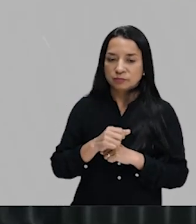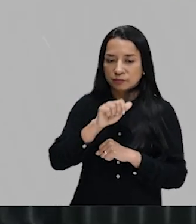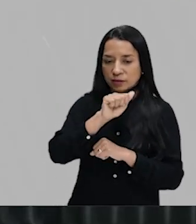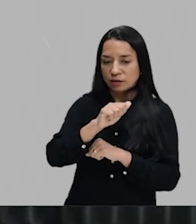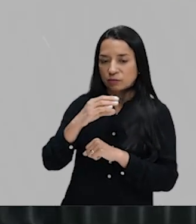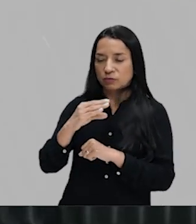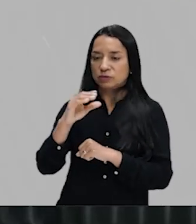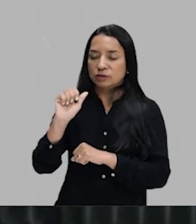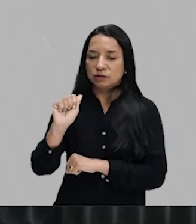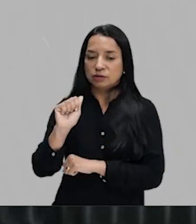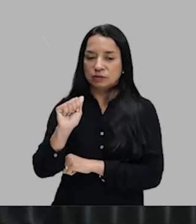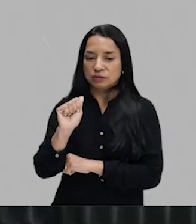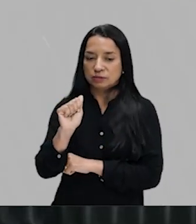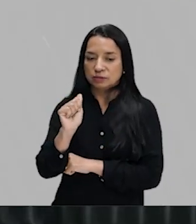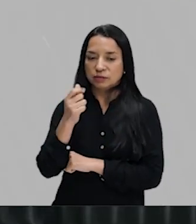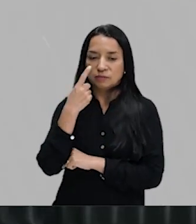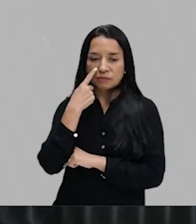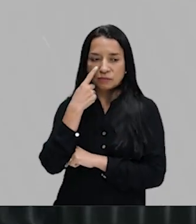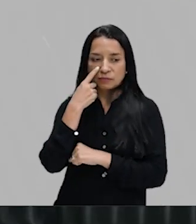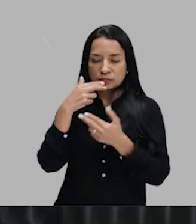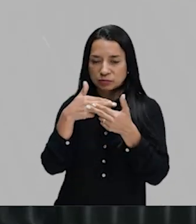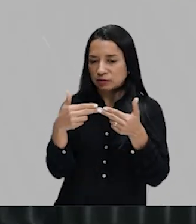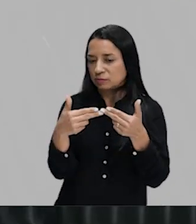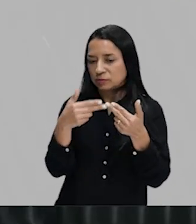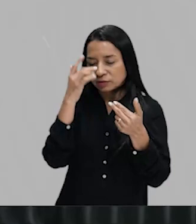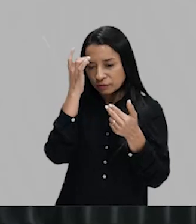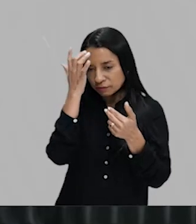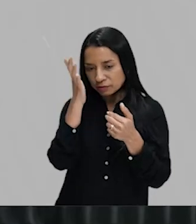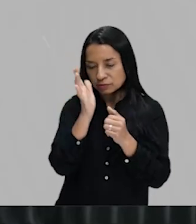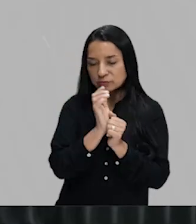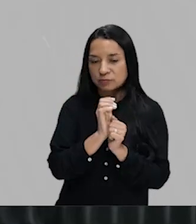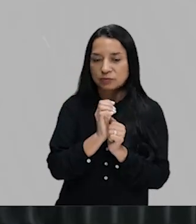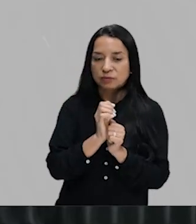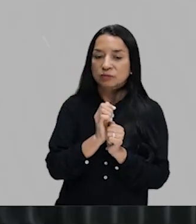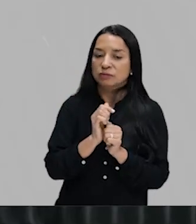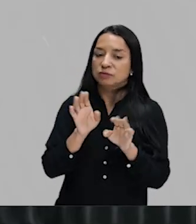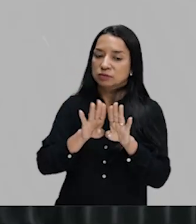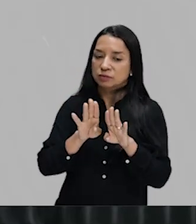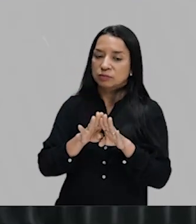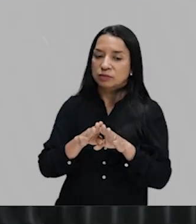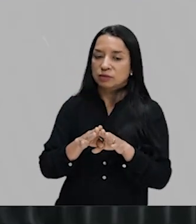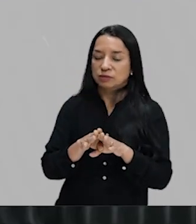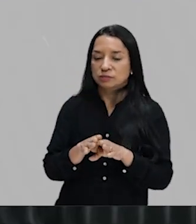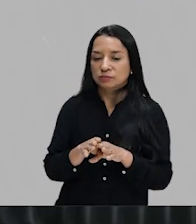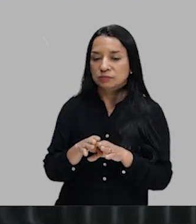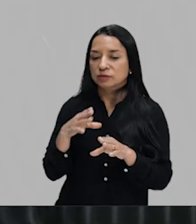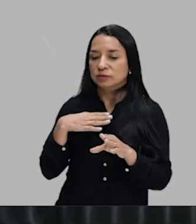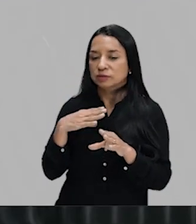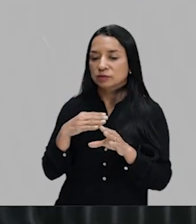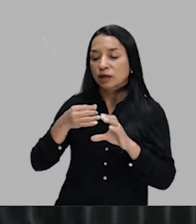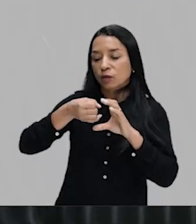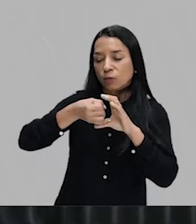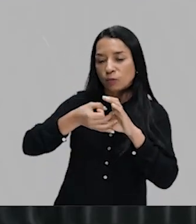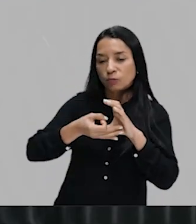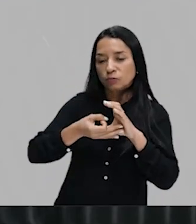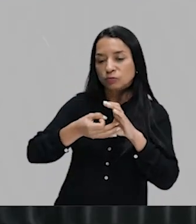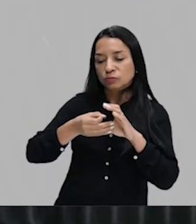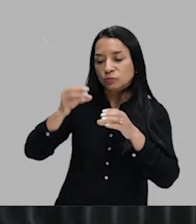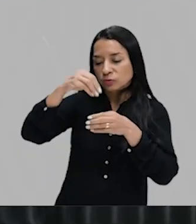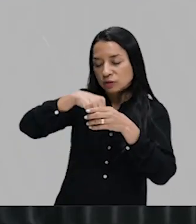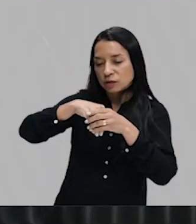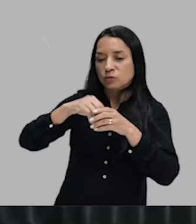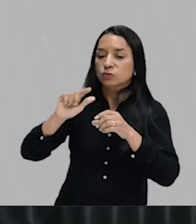em A. Olha, observando os elementos é fácil constatar, é imediato. Essa aqui, da mesma forma, se eu tenho um conjunto dentro de outro conjunto